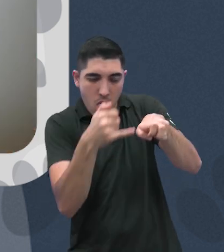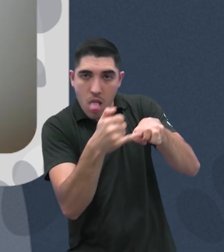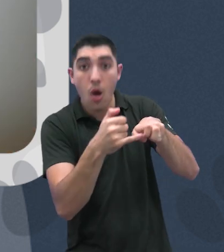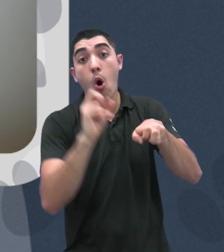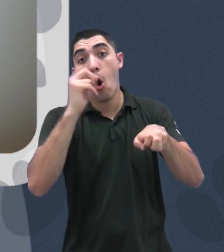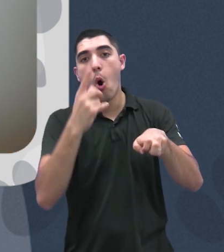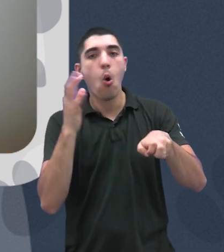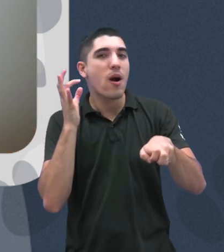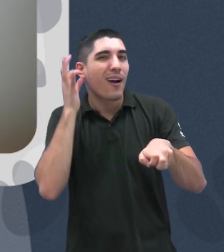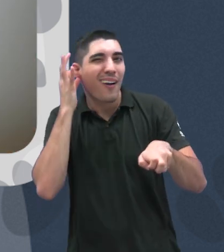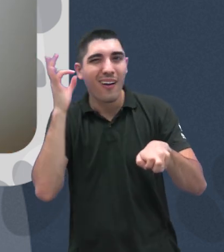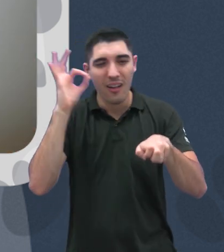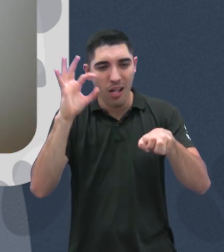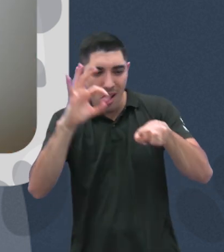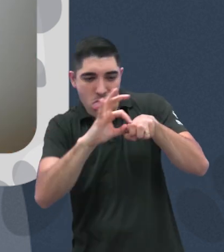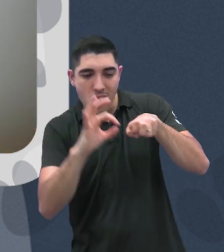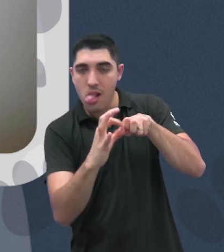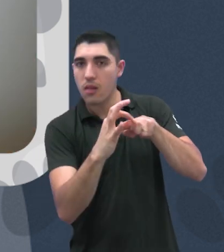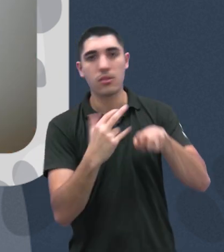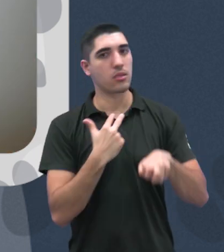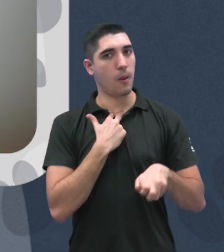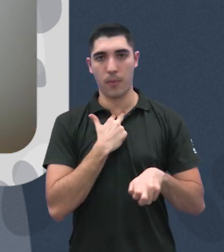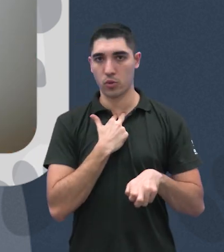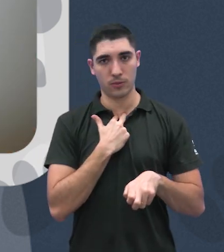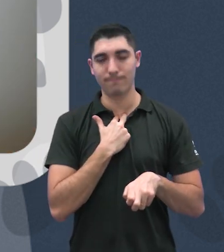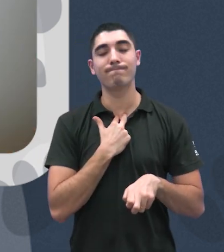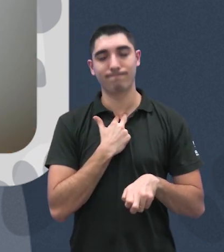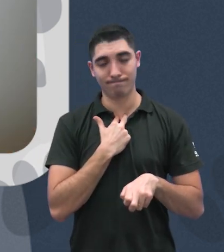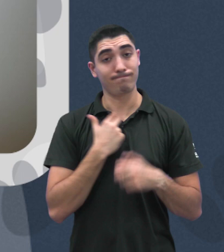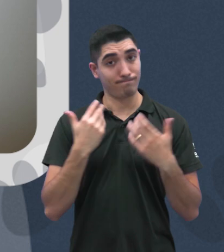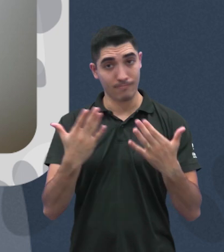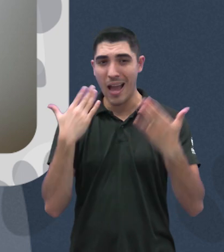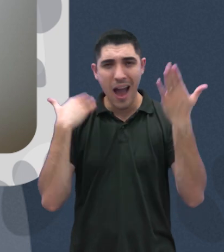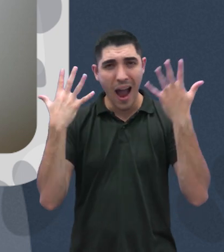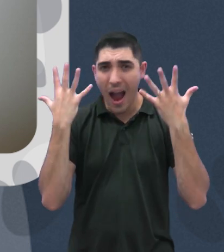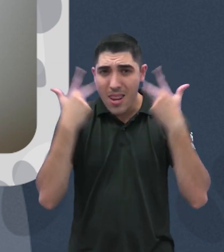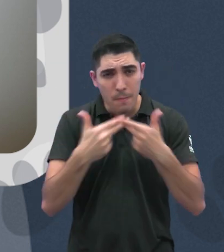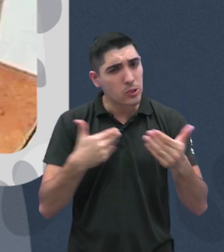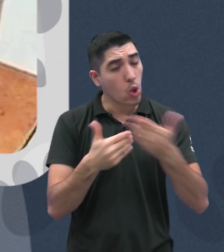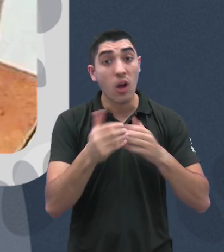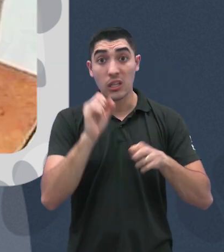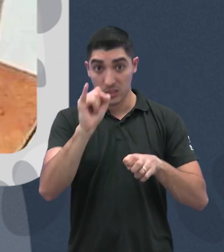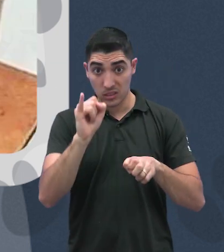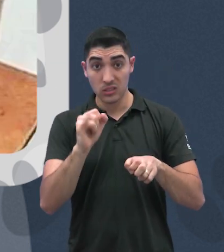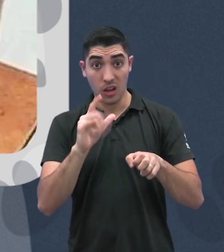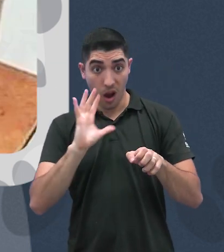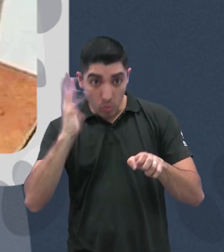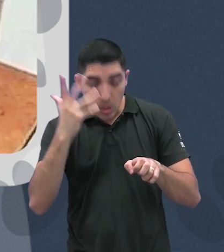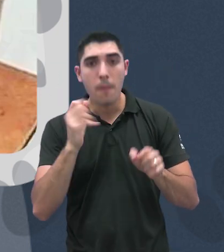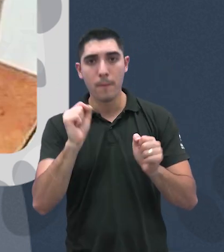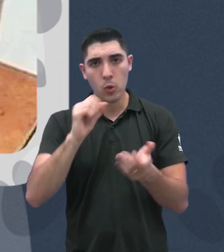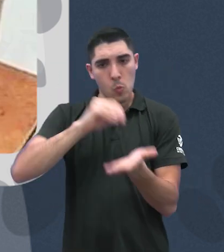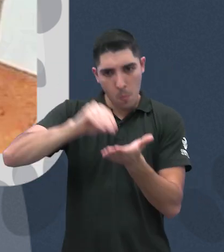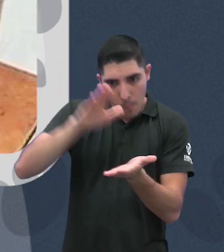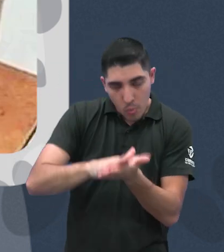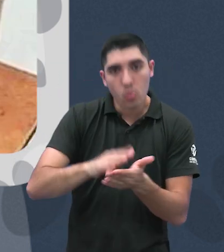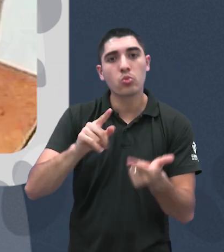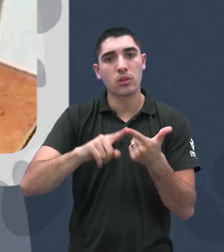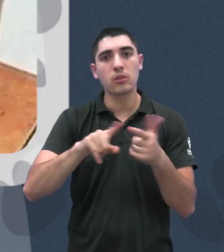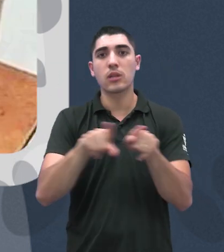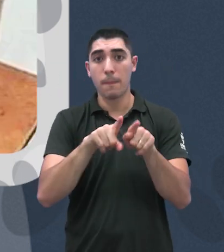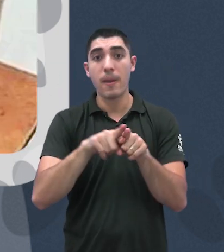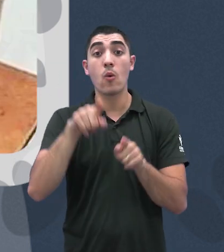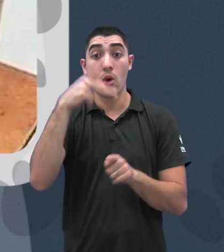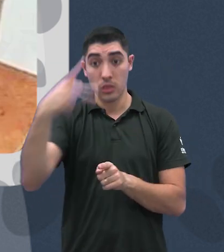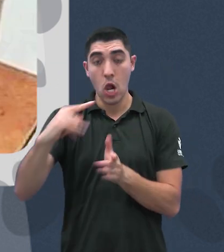animais domésticos, domesticados e ou silvestres. As sanções podem ser advertência, multa,